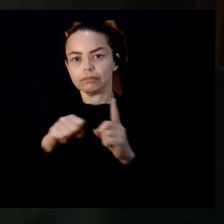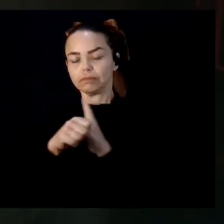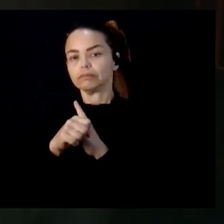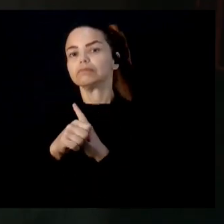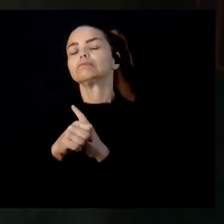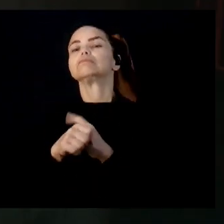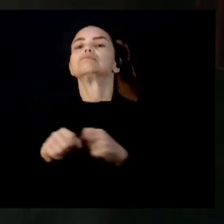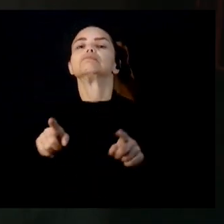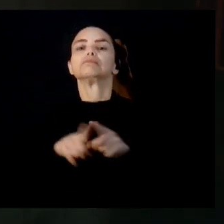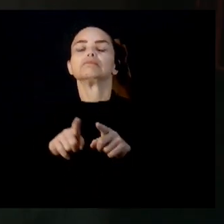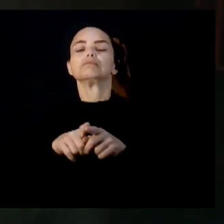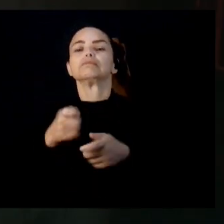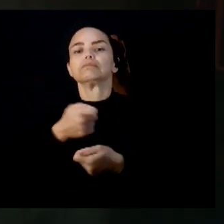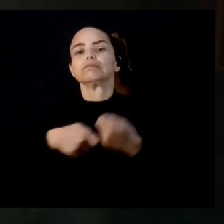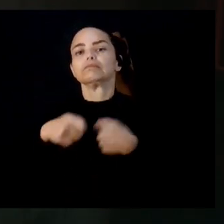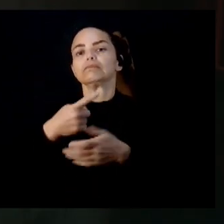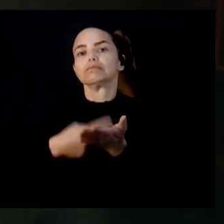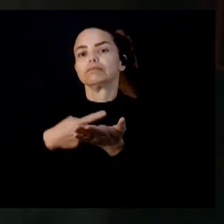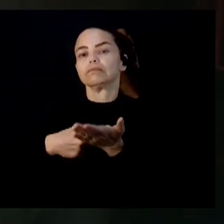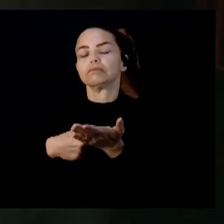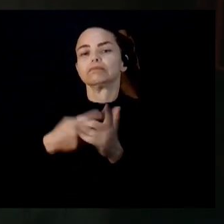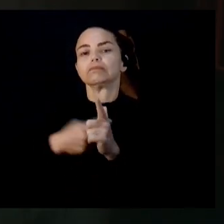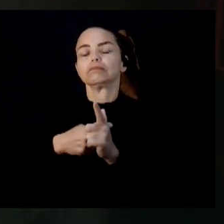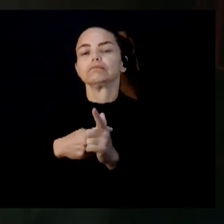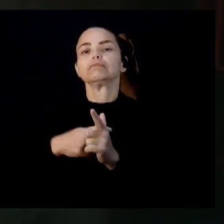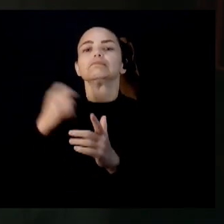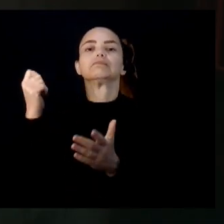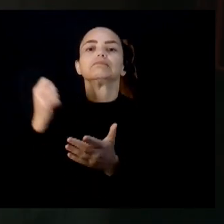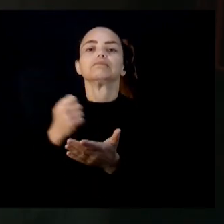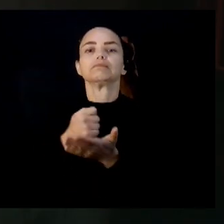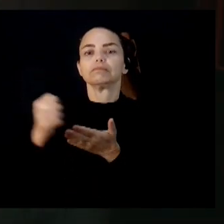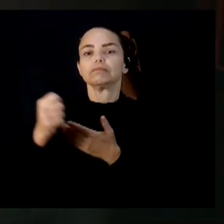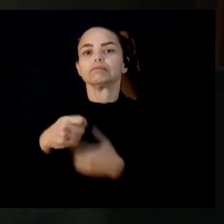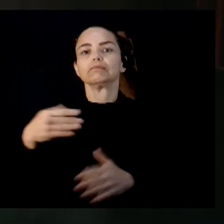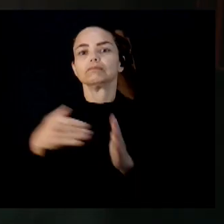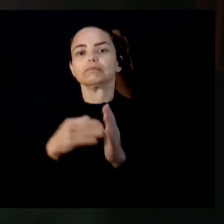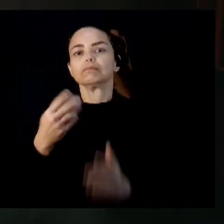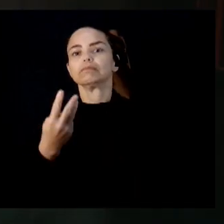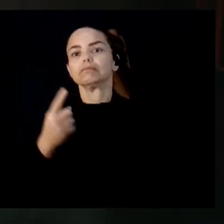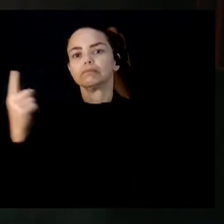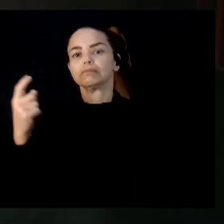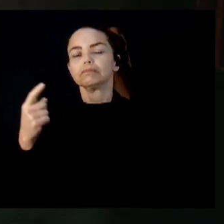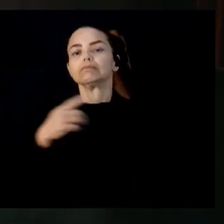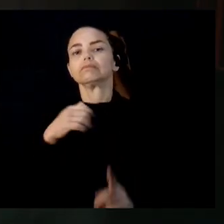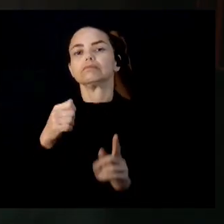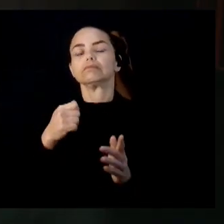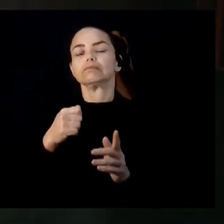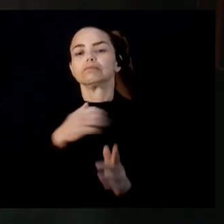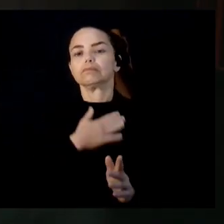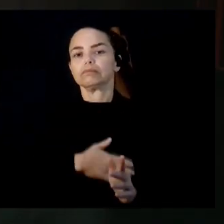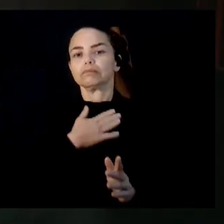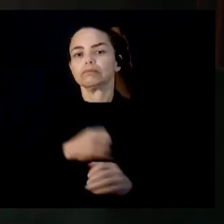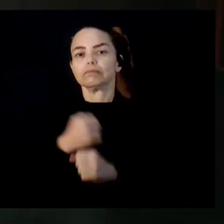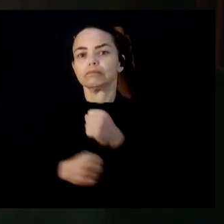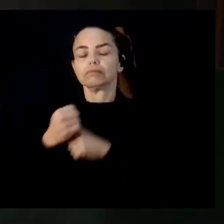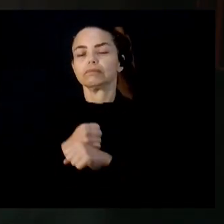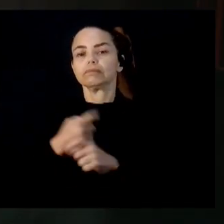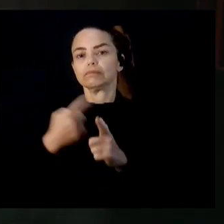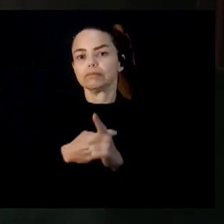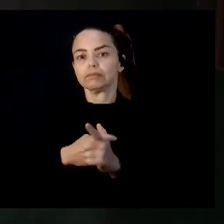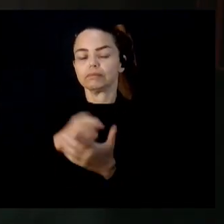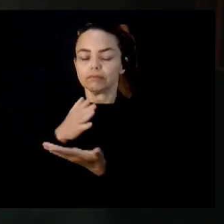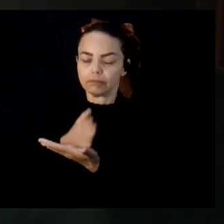na negociação débitos vencidos até o dia 31 de agosto do ano passado. E as dívidas podem ser parceladas